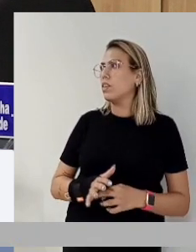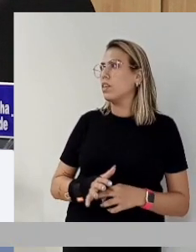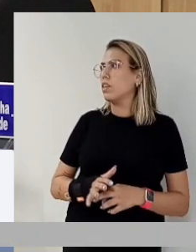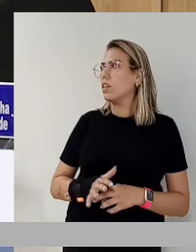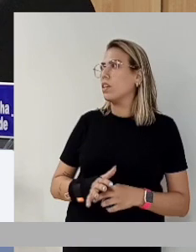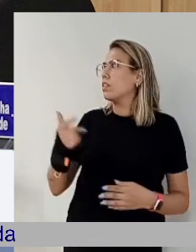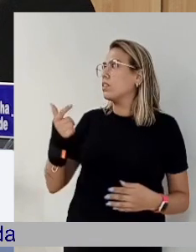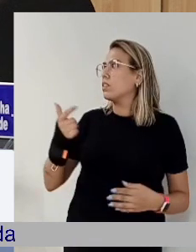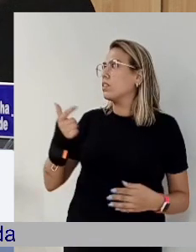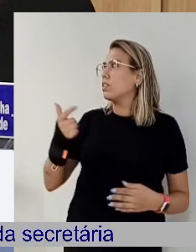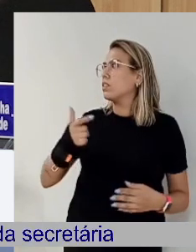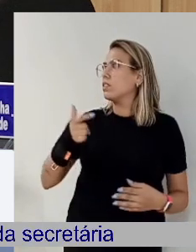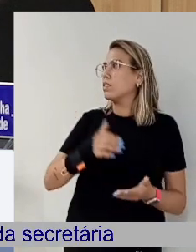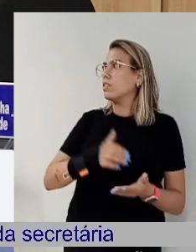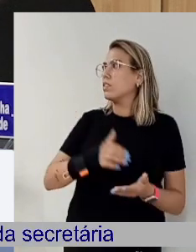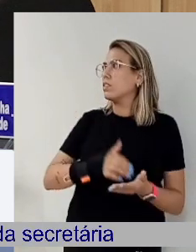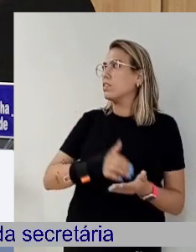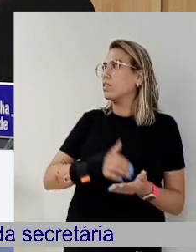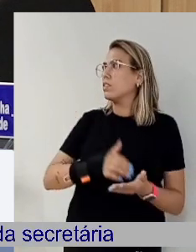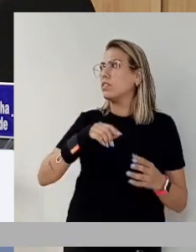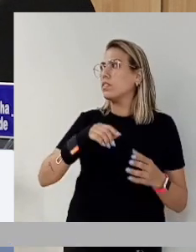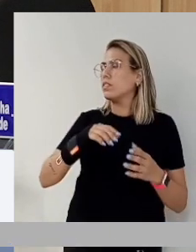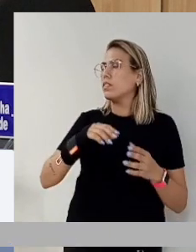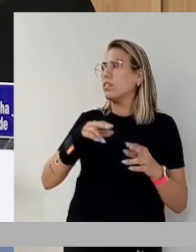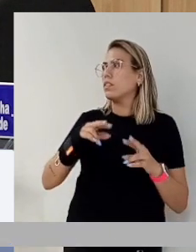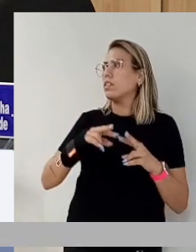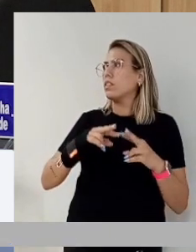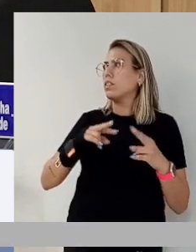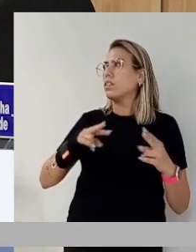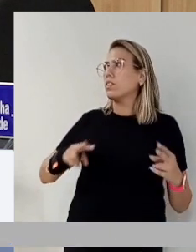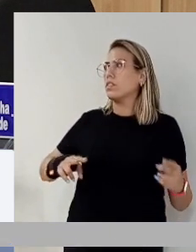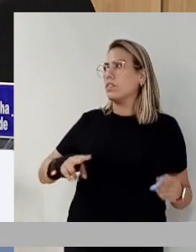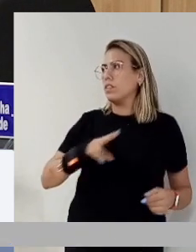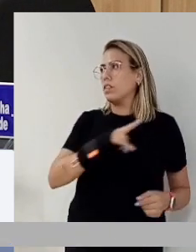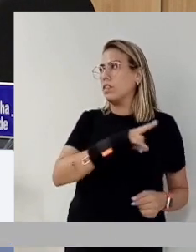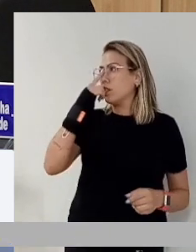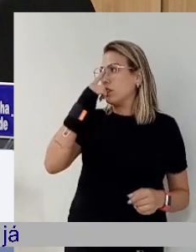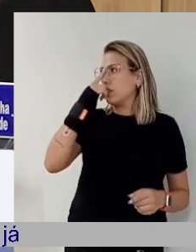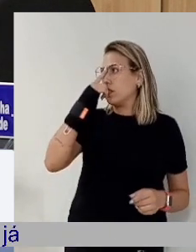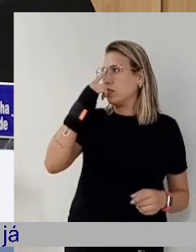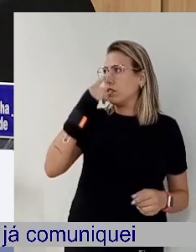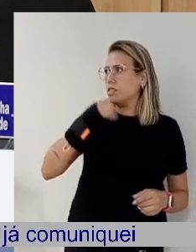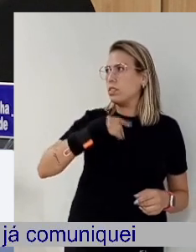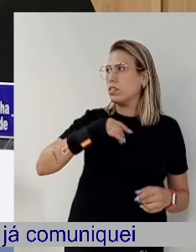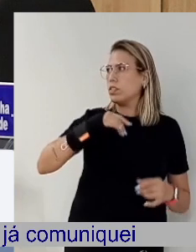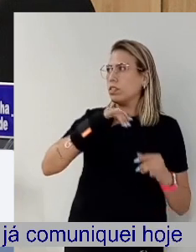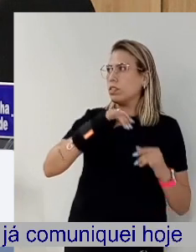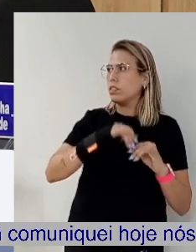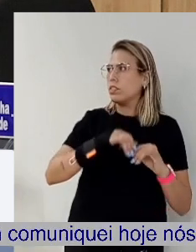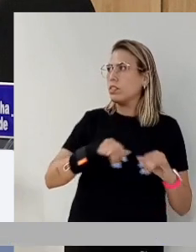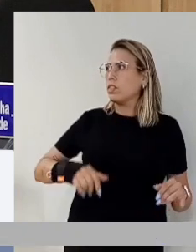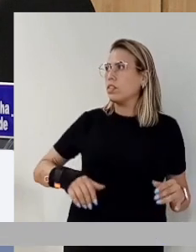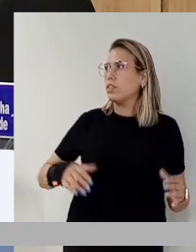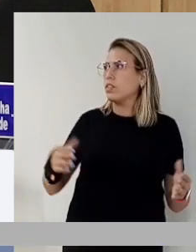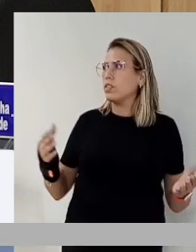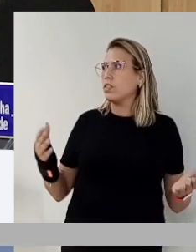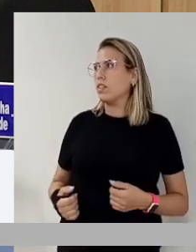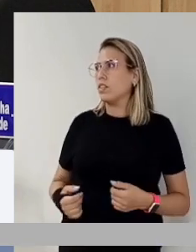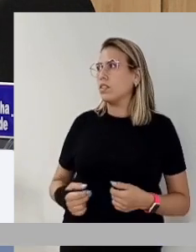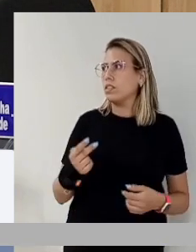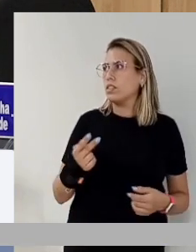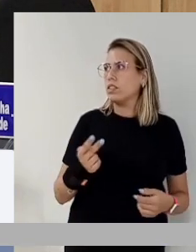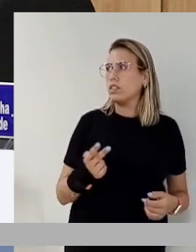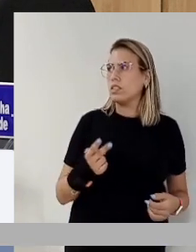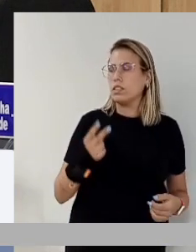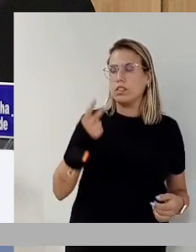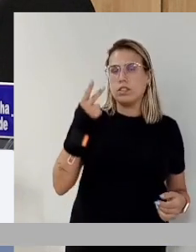segunda secretária noos colegas vereadores como eu já comuniquei hoje nós estamos recebendo dois